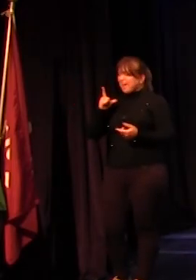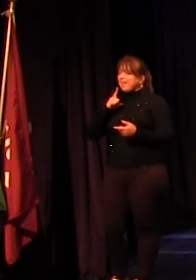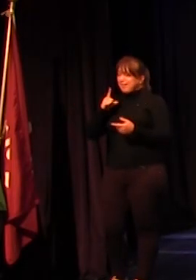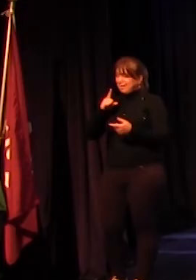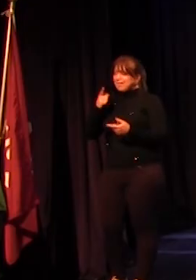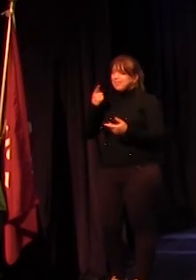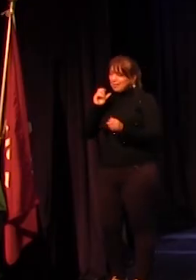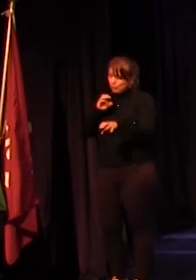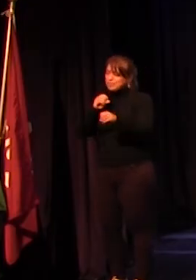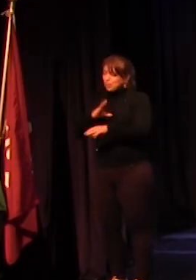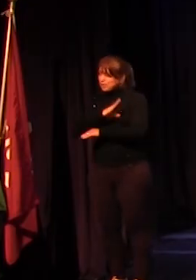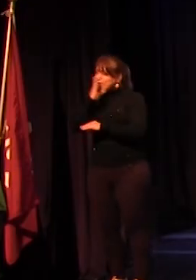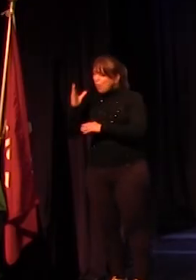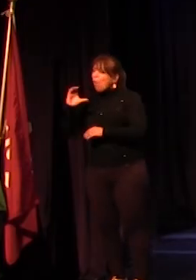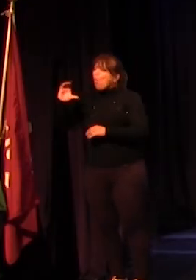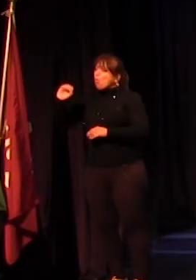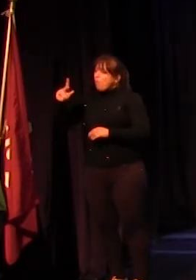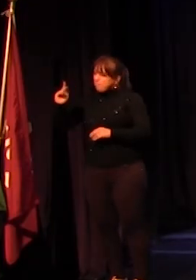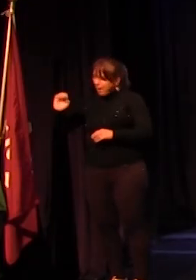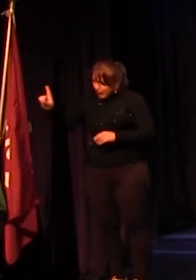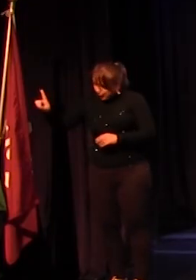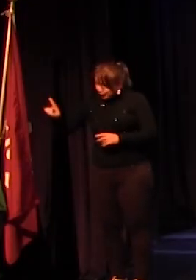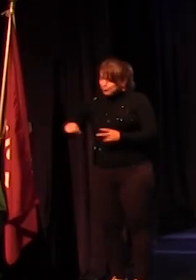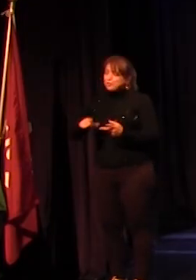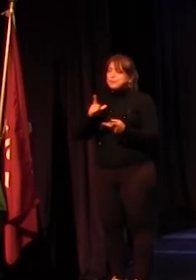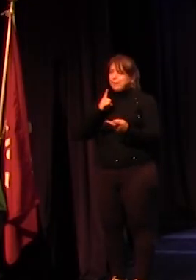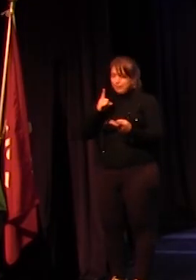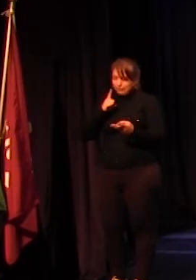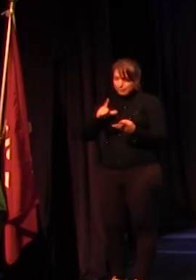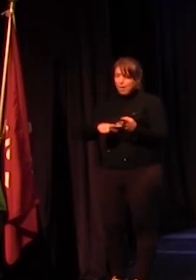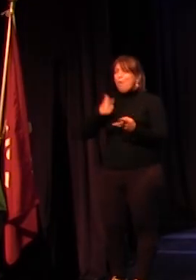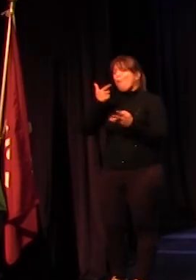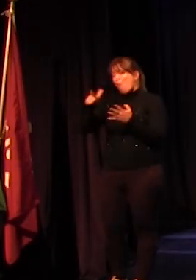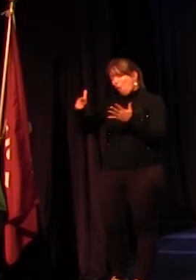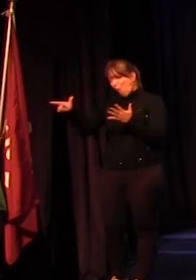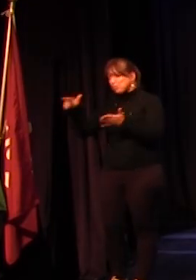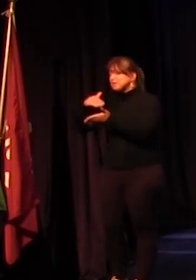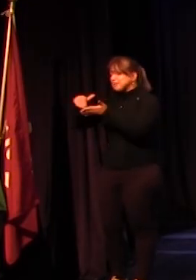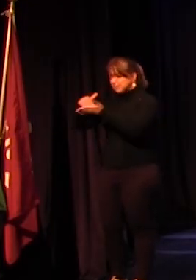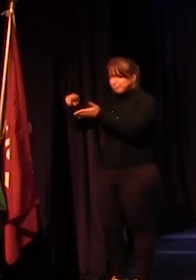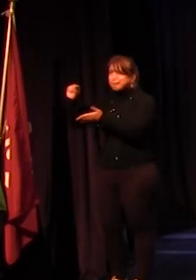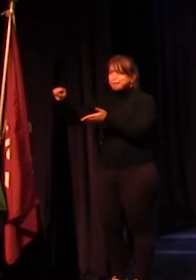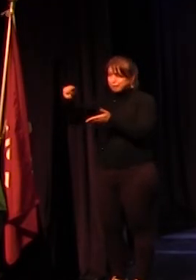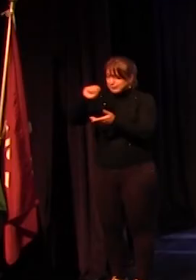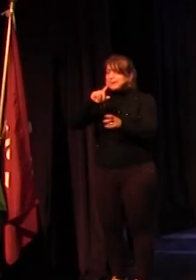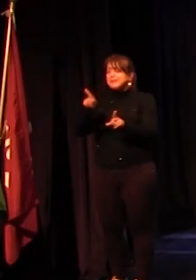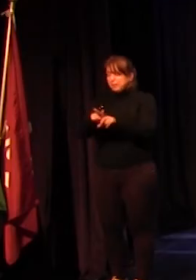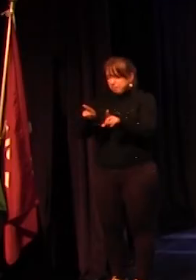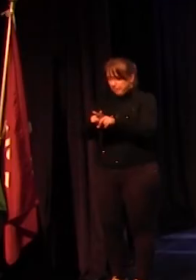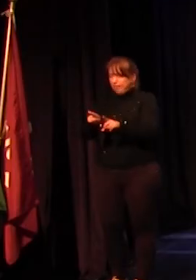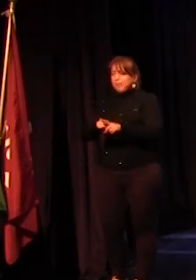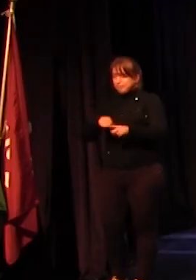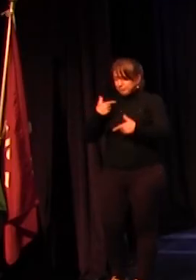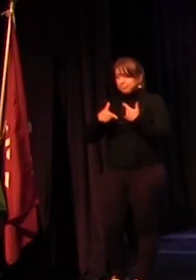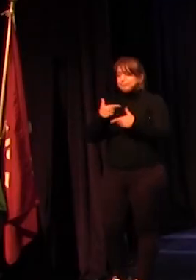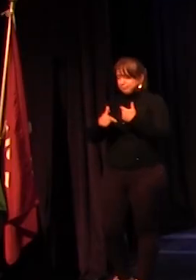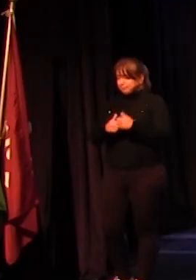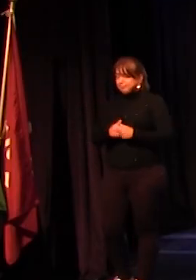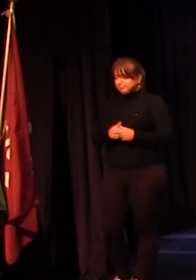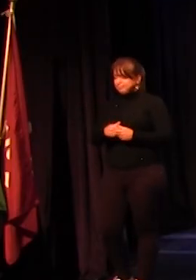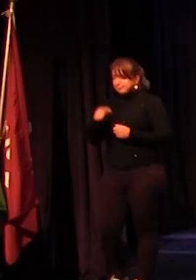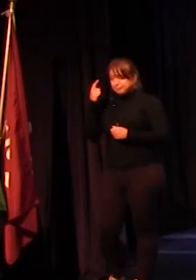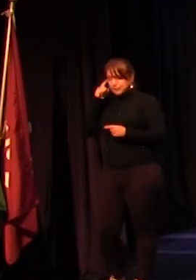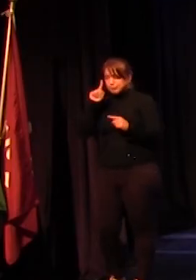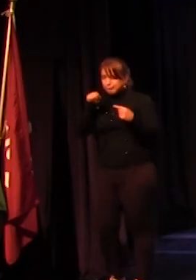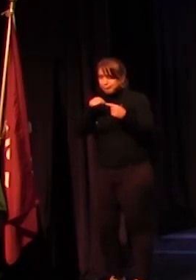educação integral, a COPED trabalha com a educação integral, fora outras secretarias que nós sabemos também que trabalham pensando